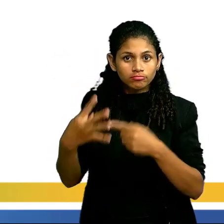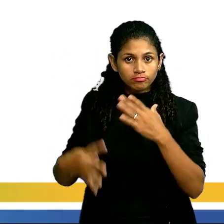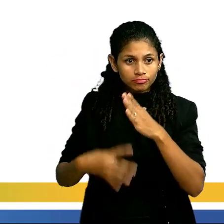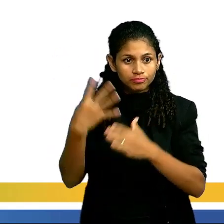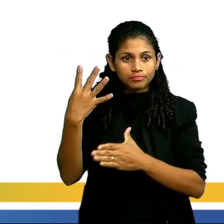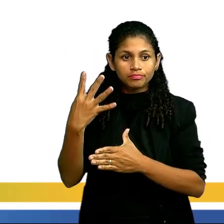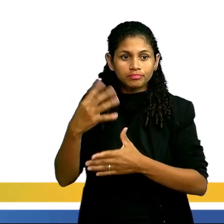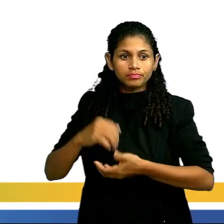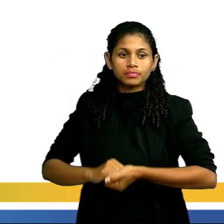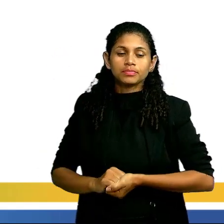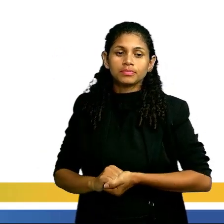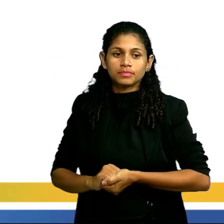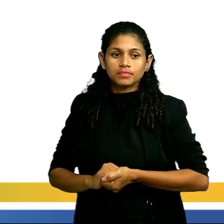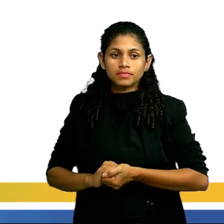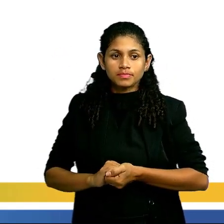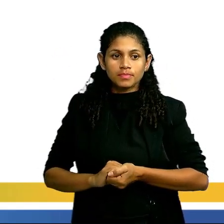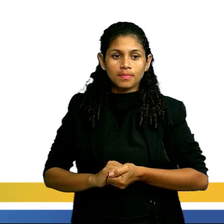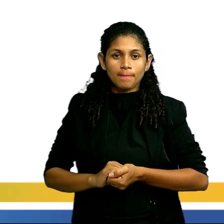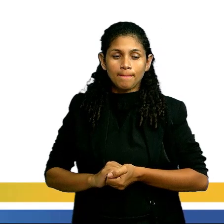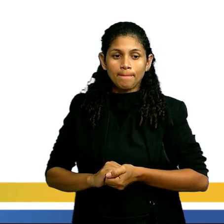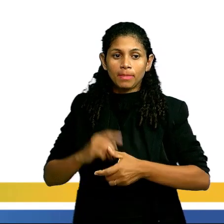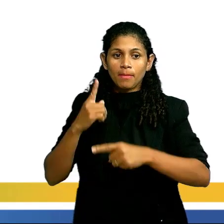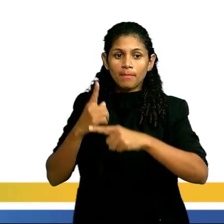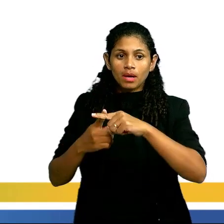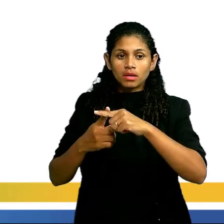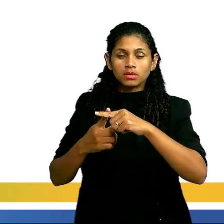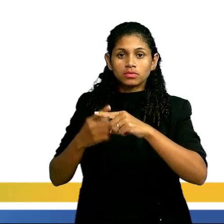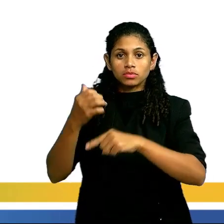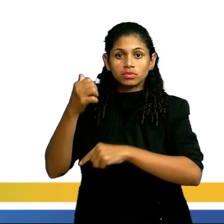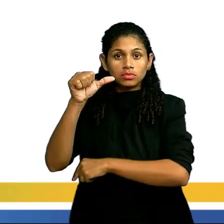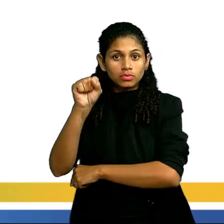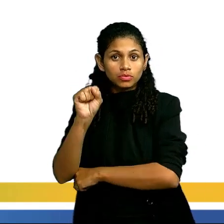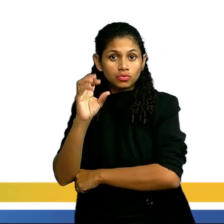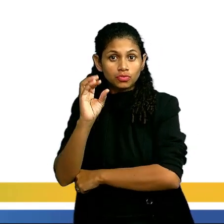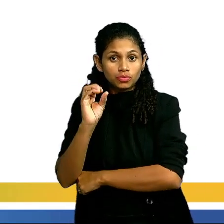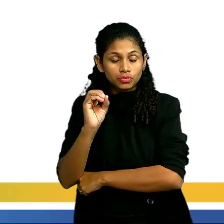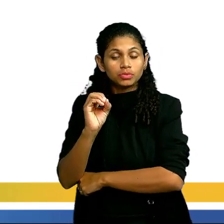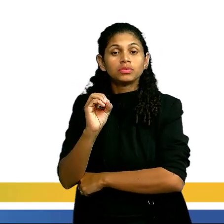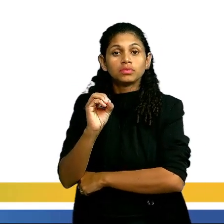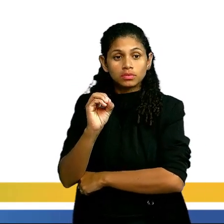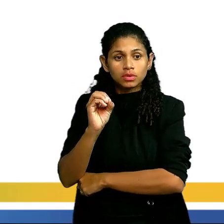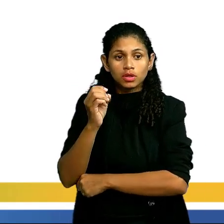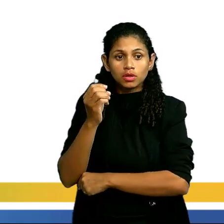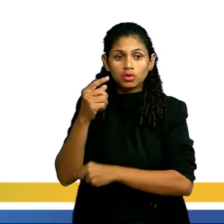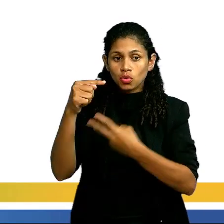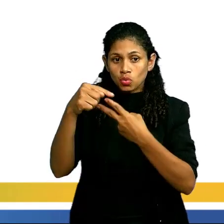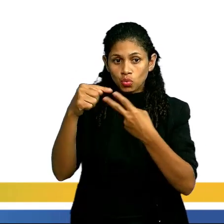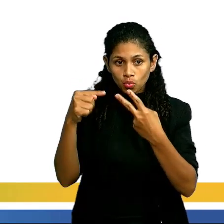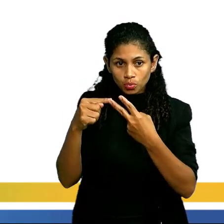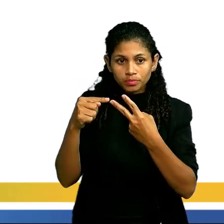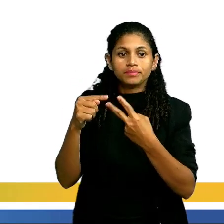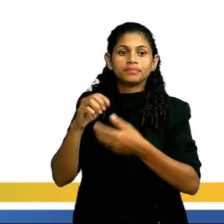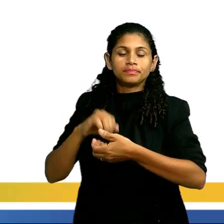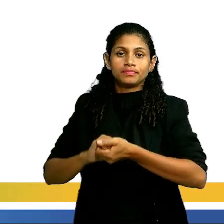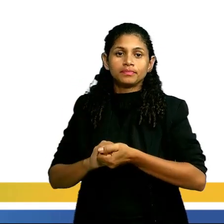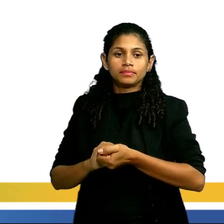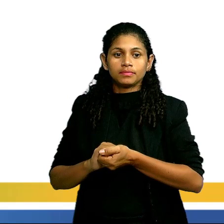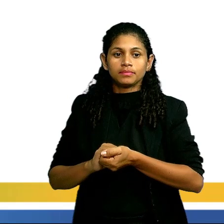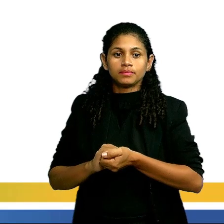mais 40 mais 40. 80, 2 vezes, que eram os dois lados, 80 mais 80.